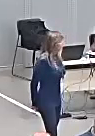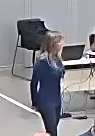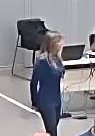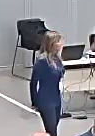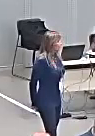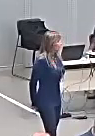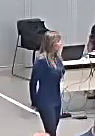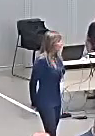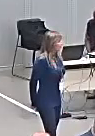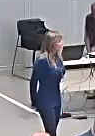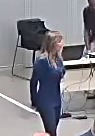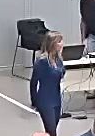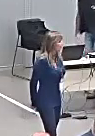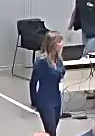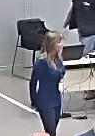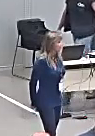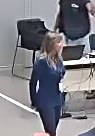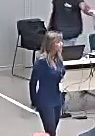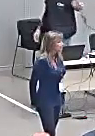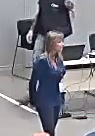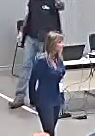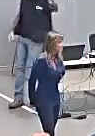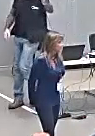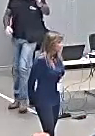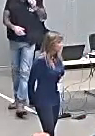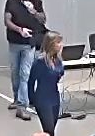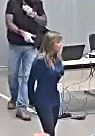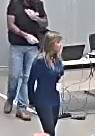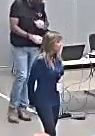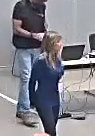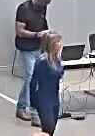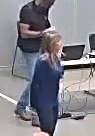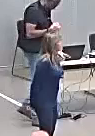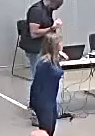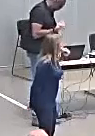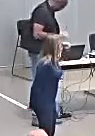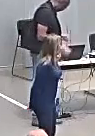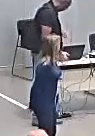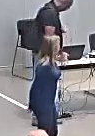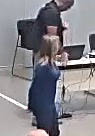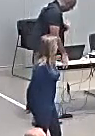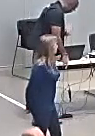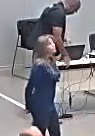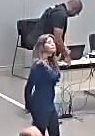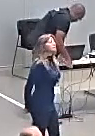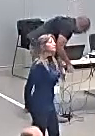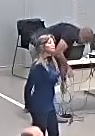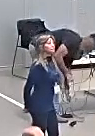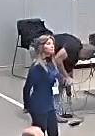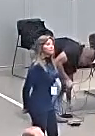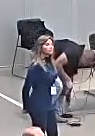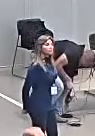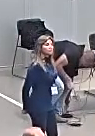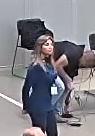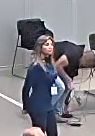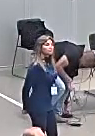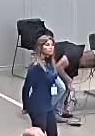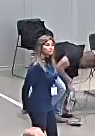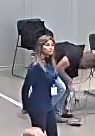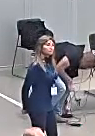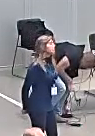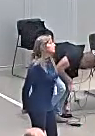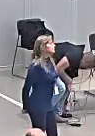assunto e quanto gratuidade o critério que tá estabelecido na lei é precedência na reserva e